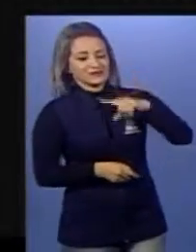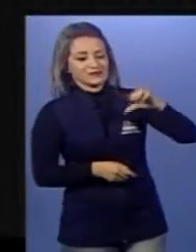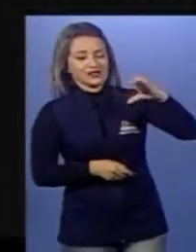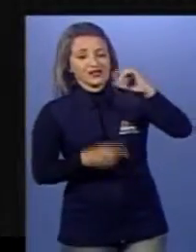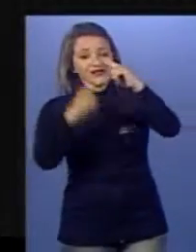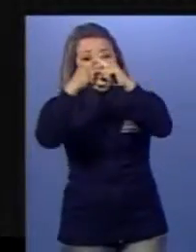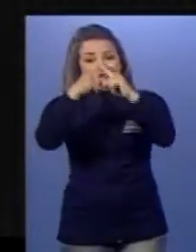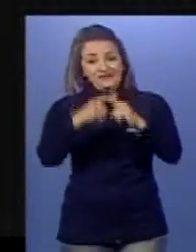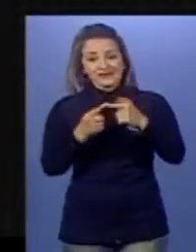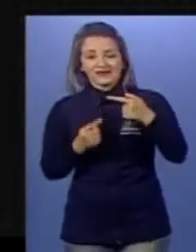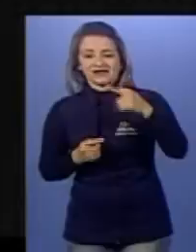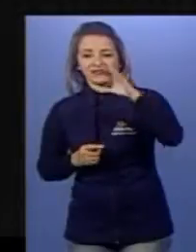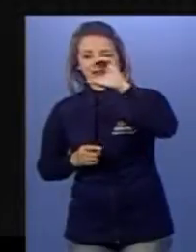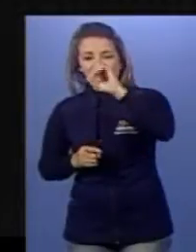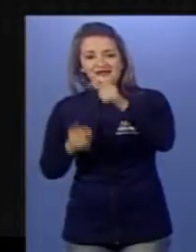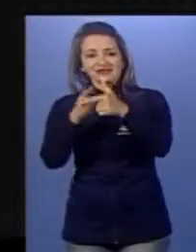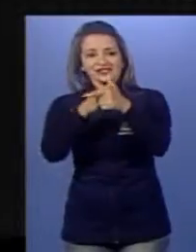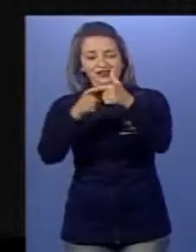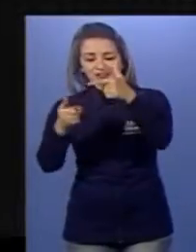92